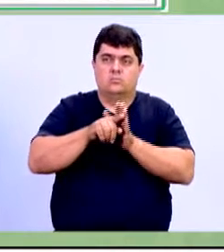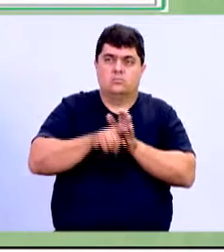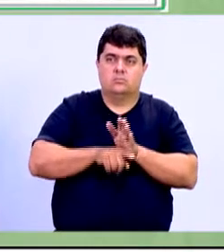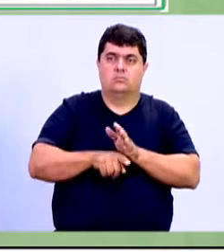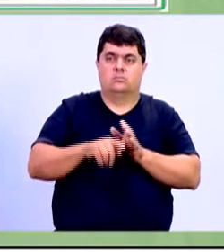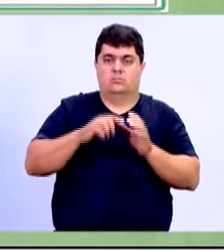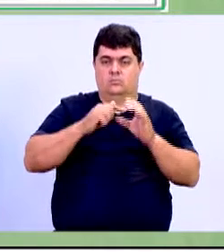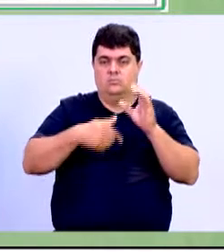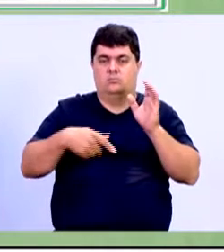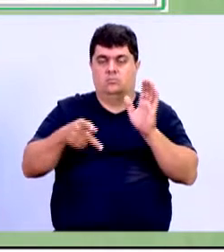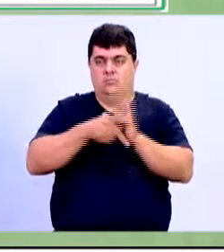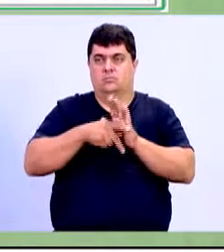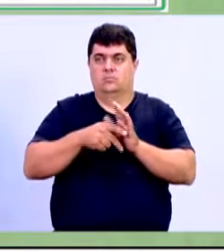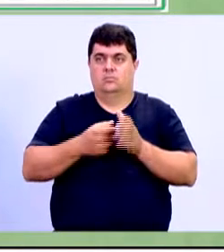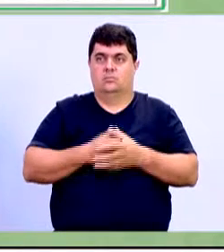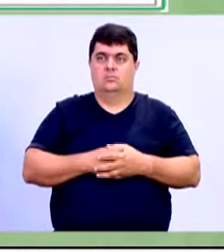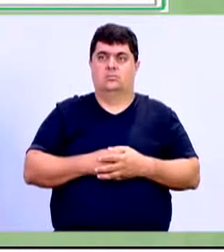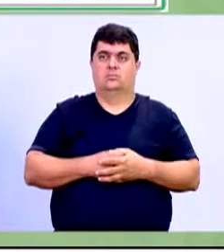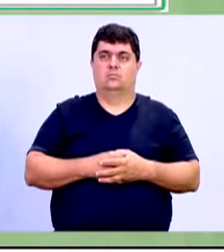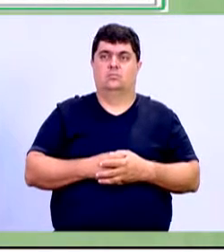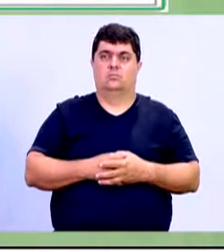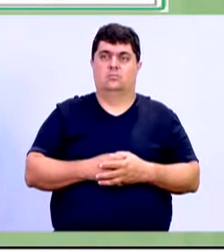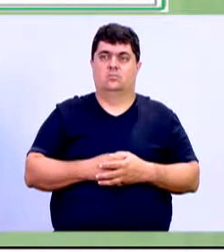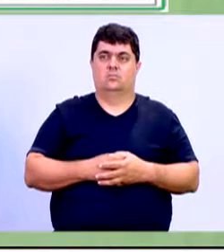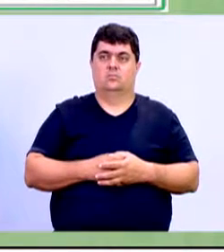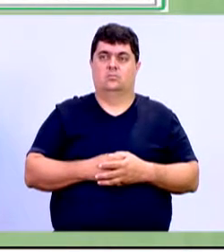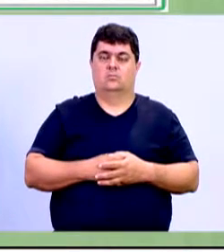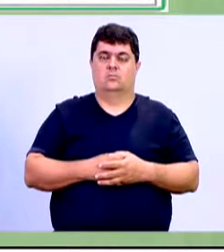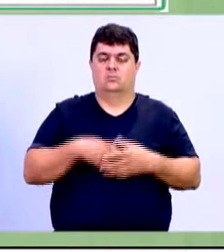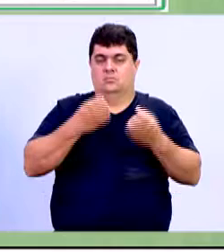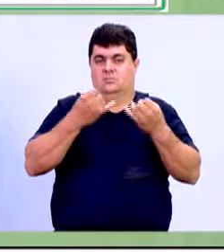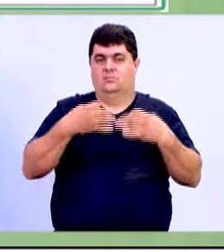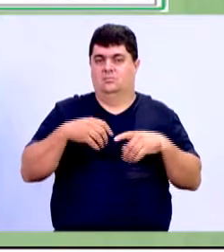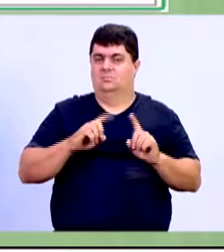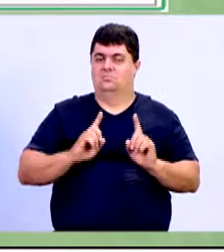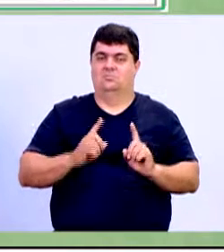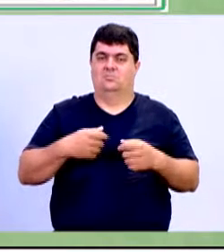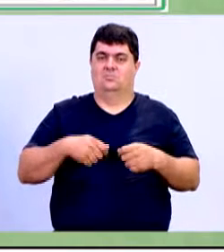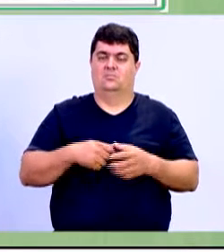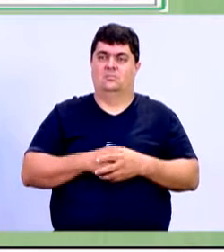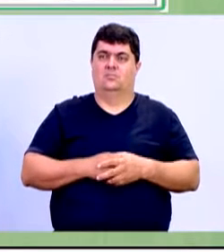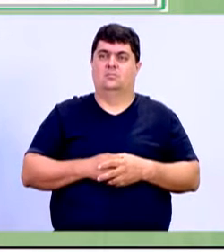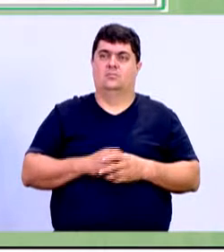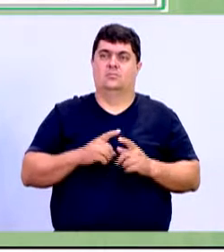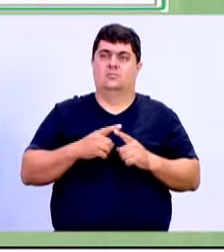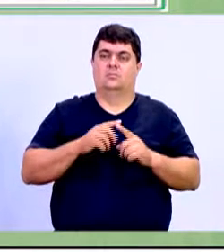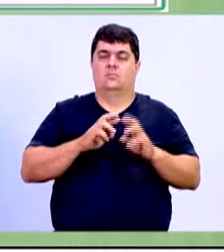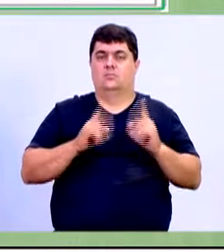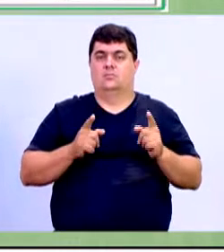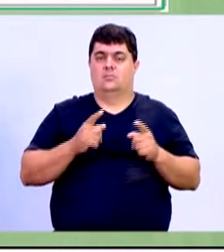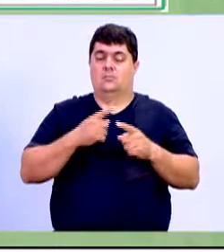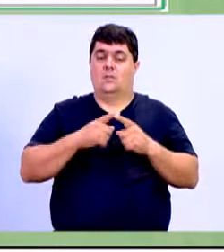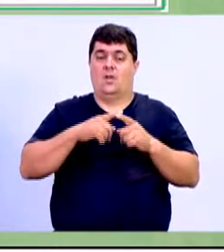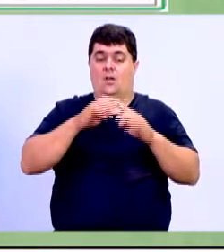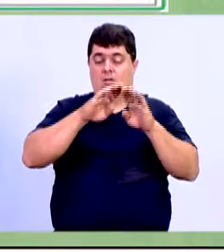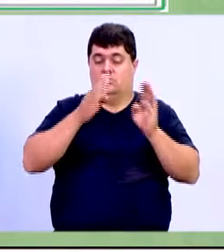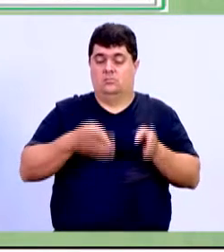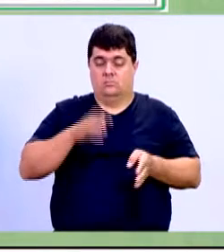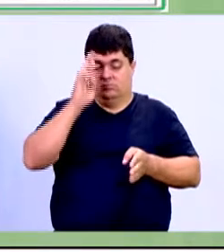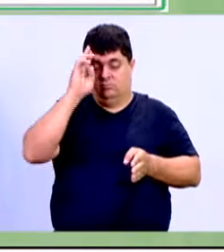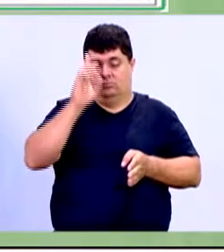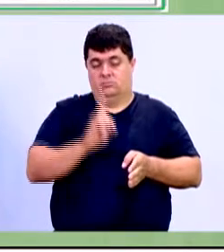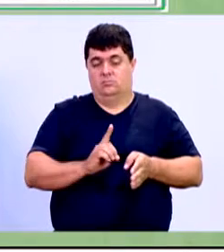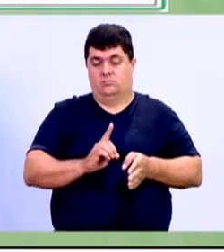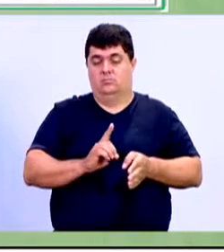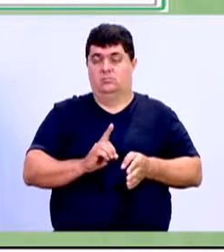obviamente, do Google, né? Não, isso dispensa explicações. Só que qual é que é a diferença? Ele é um servidor, né?